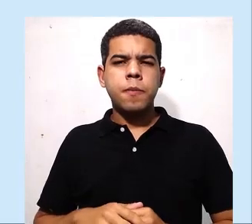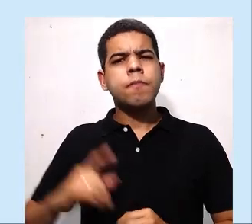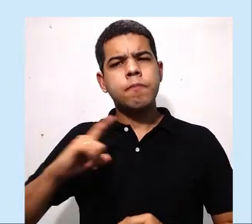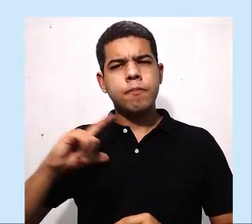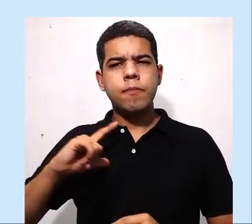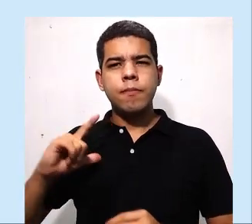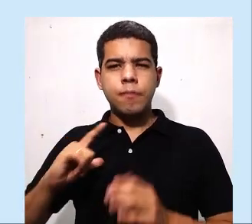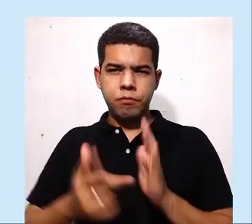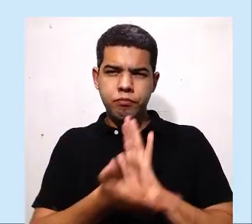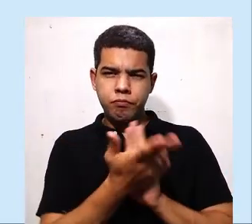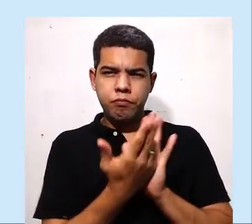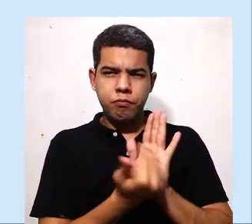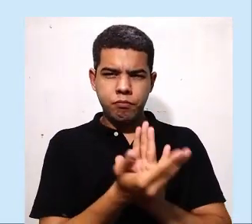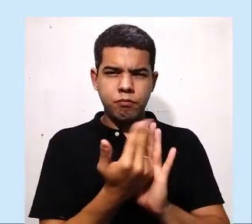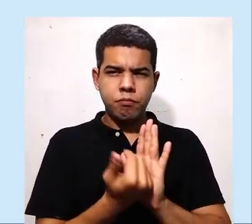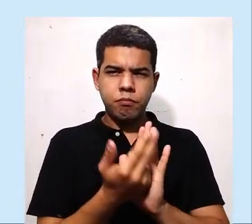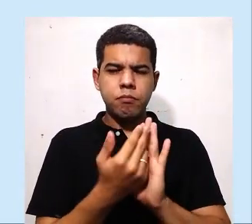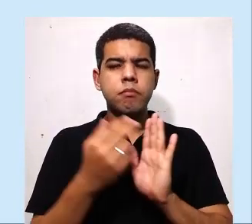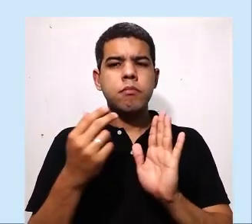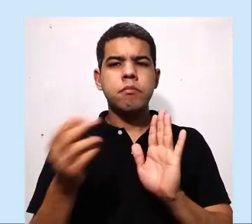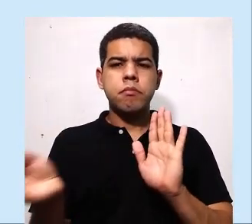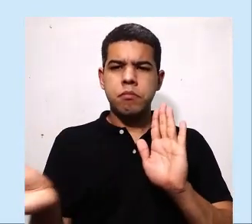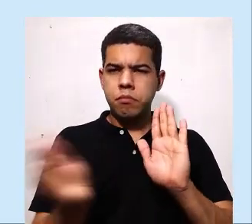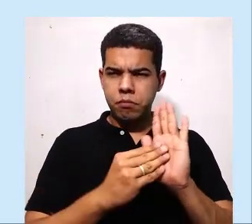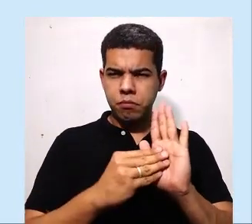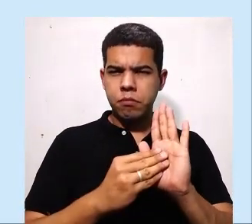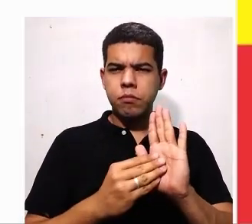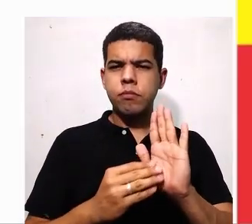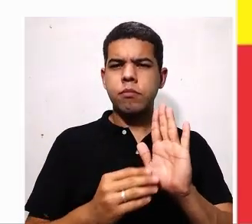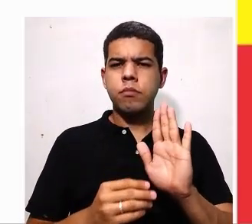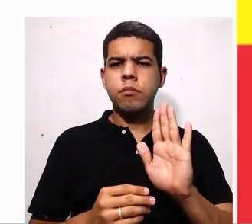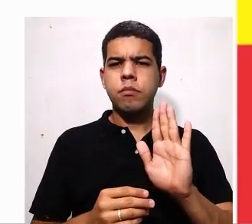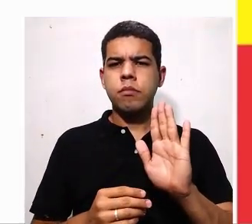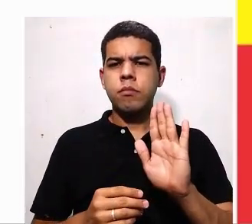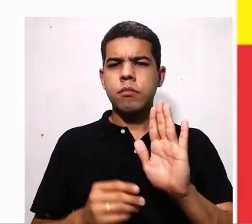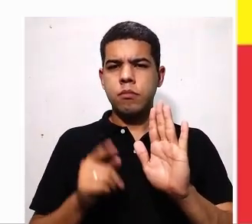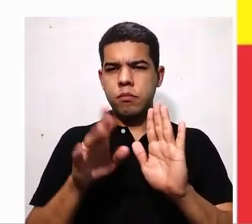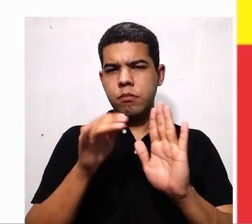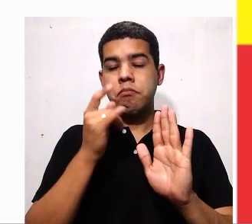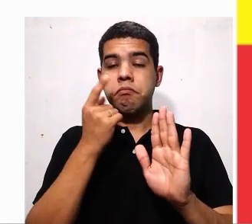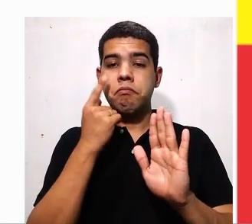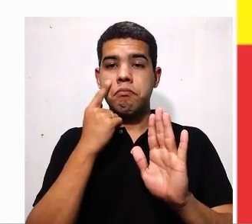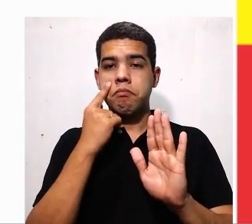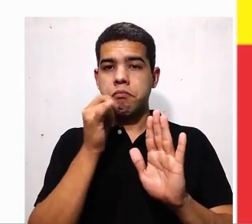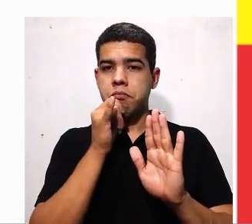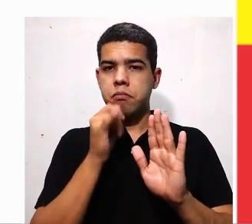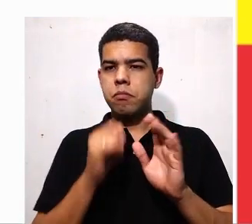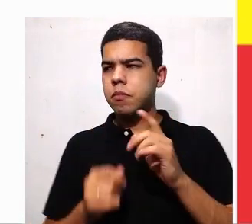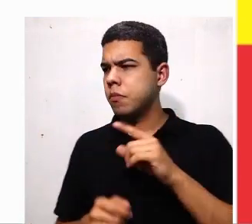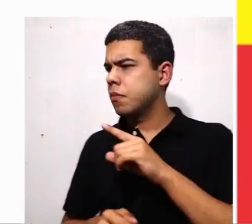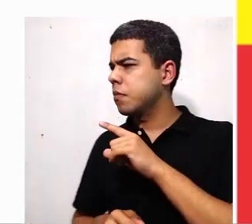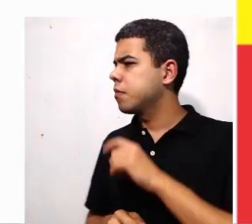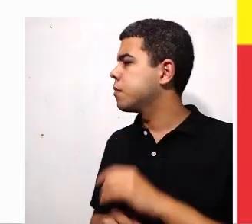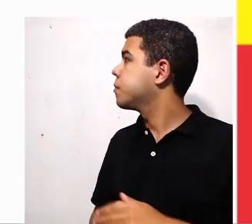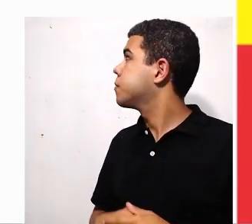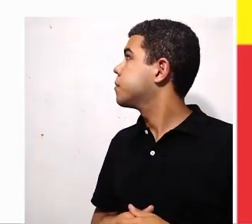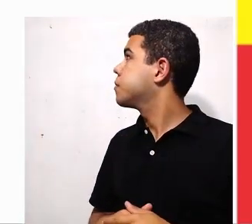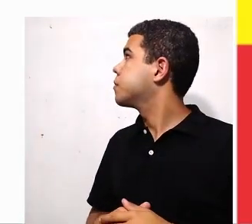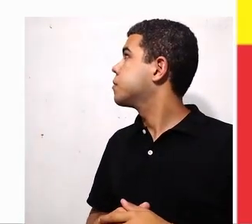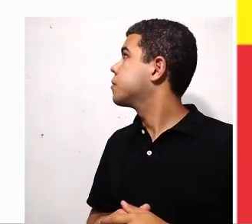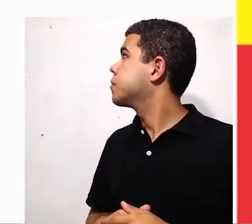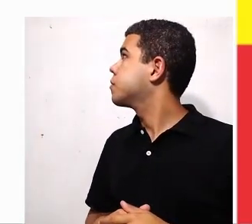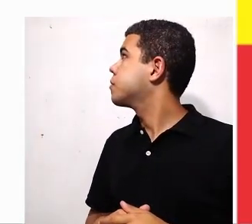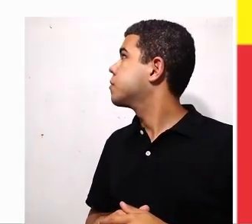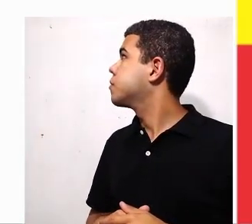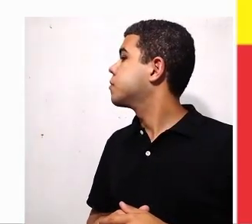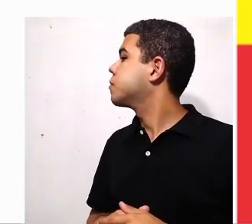coloquei o seguinte. Veja aí. Então, temos essa situação e esse ângulo é quem?